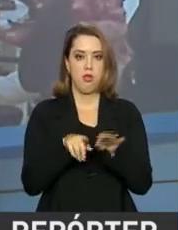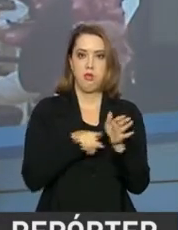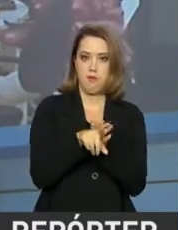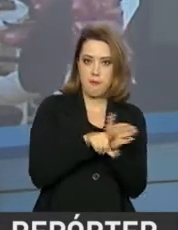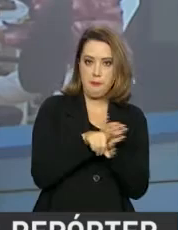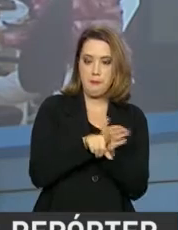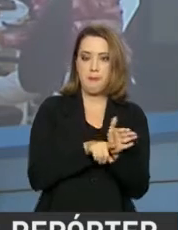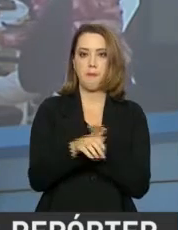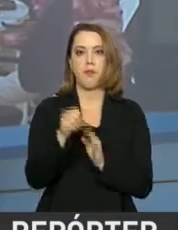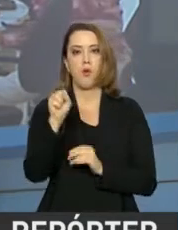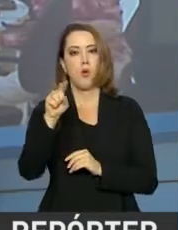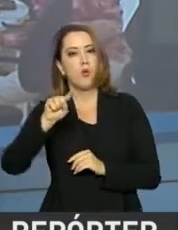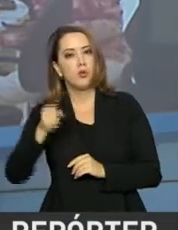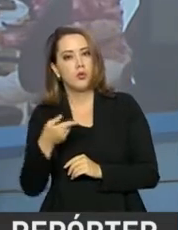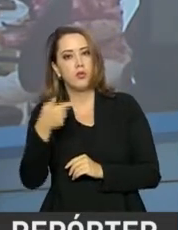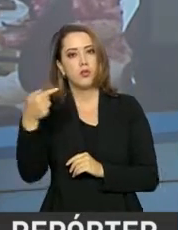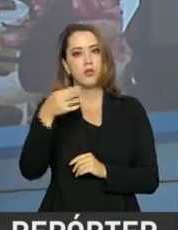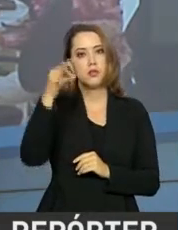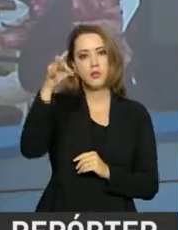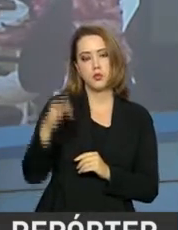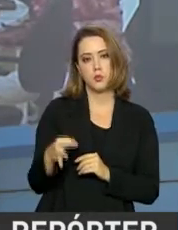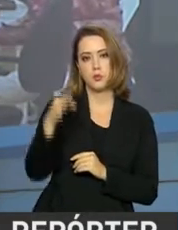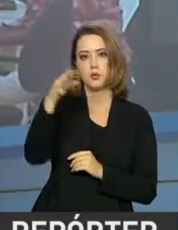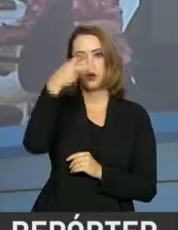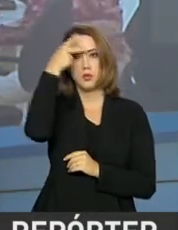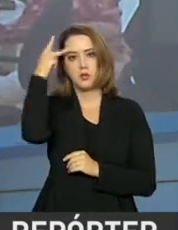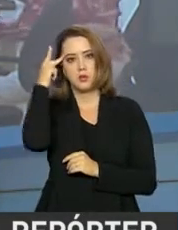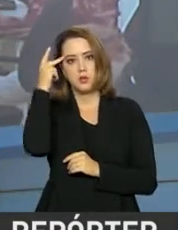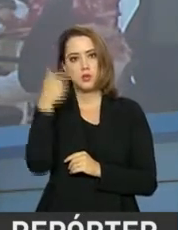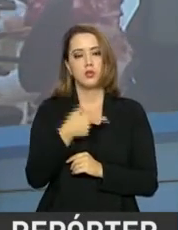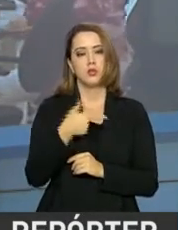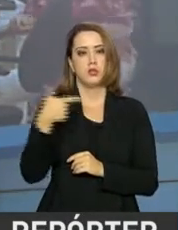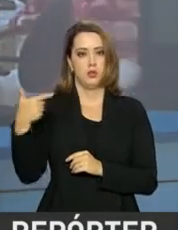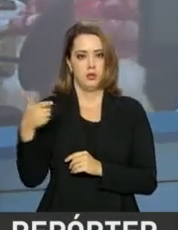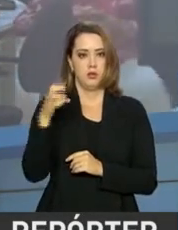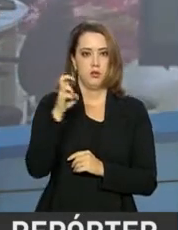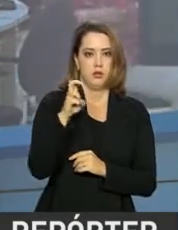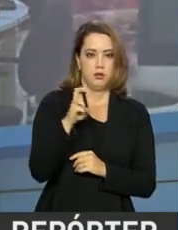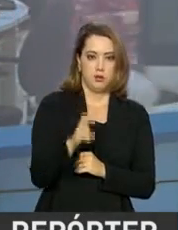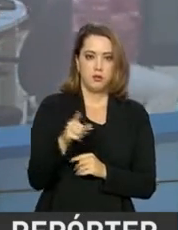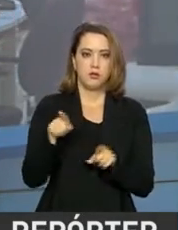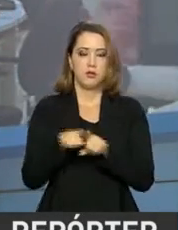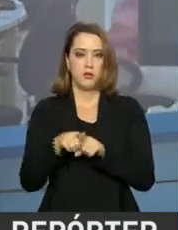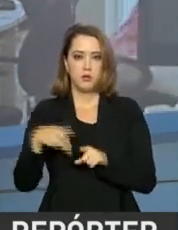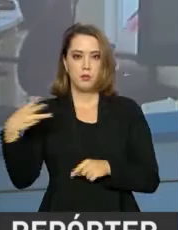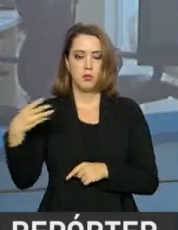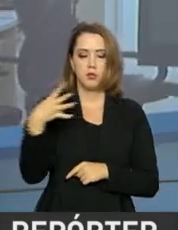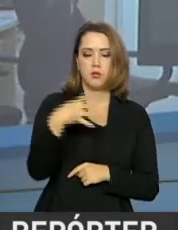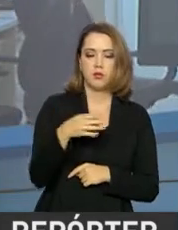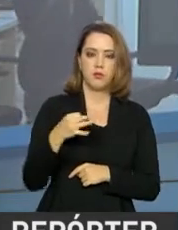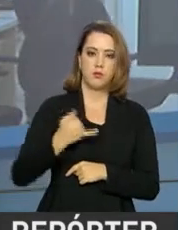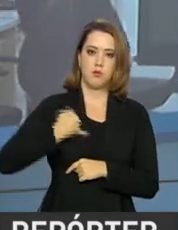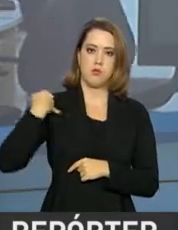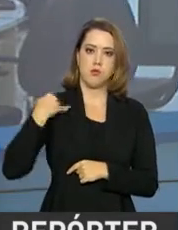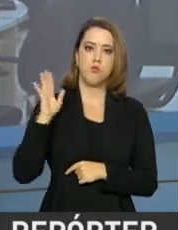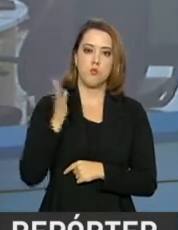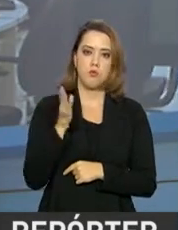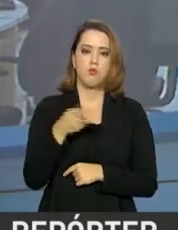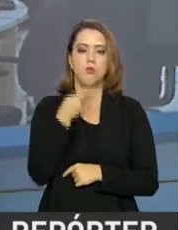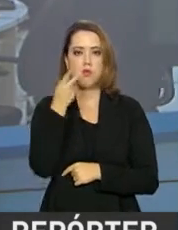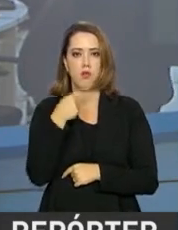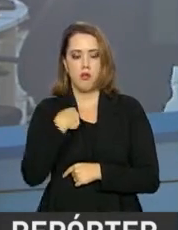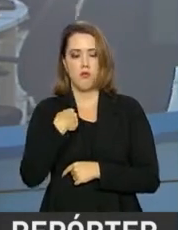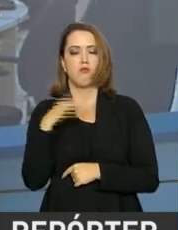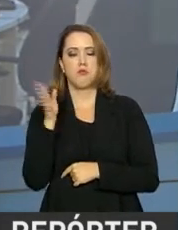com a pesquisa, 8,7% das pessoas entre 25 e 34 anos admitem beber e